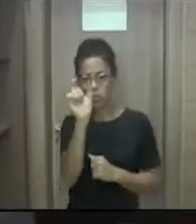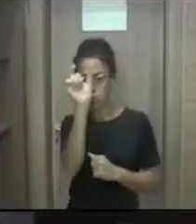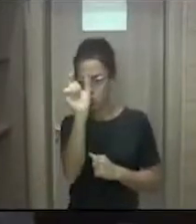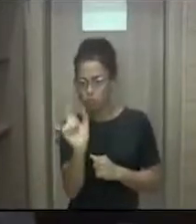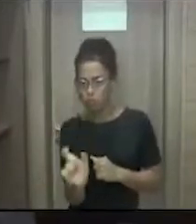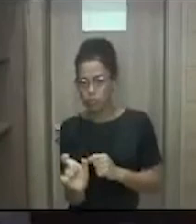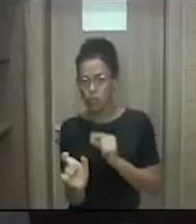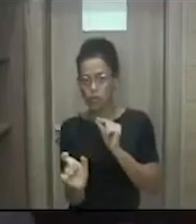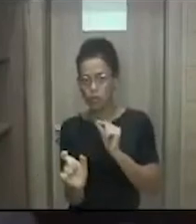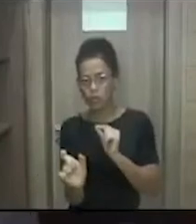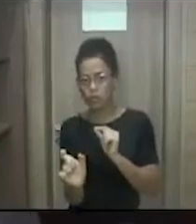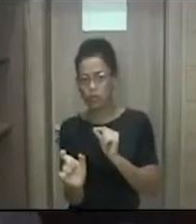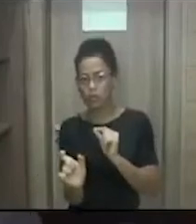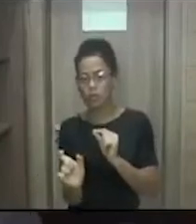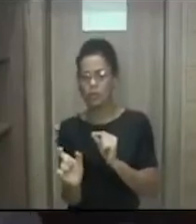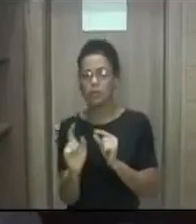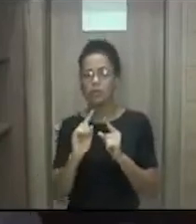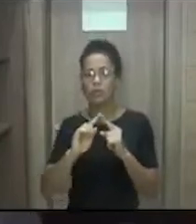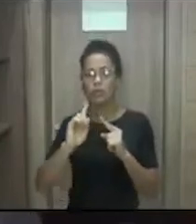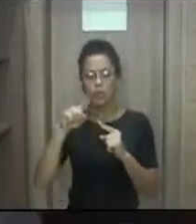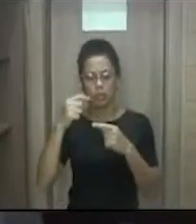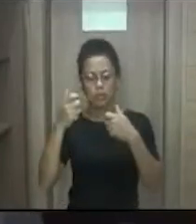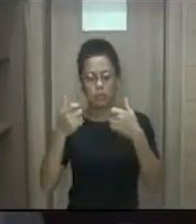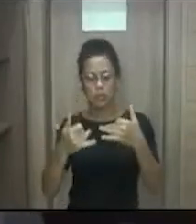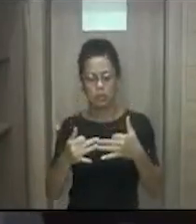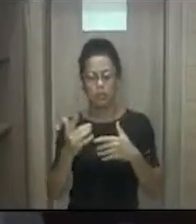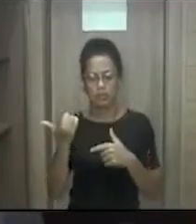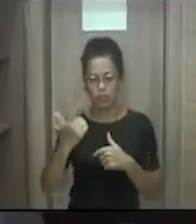eu vou na questão de Abner, depois volto ao tempo.